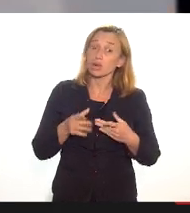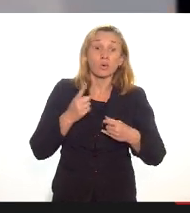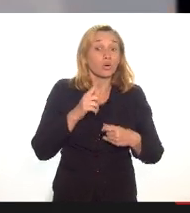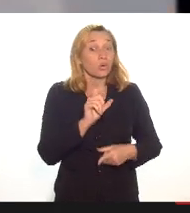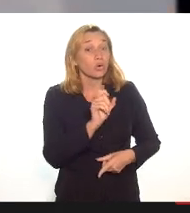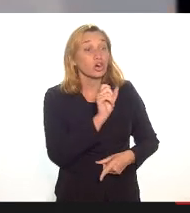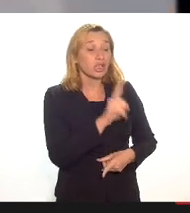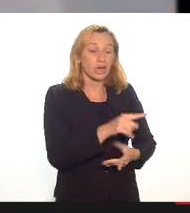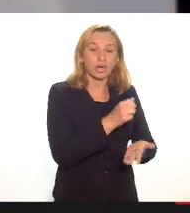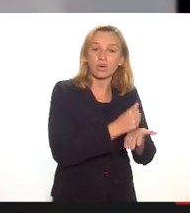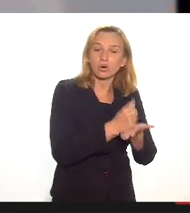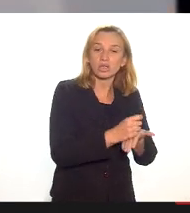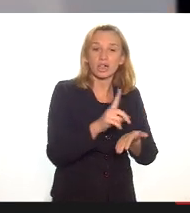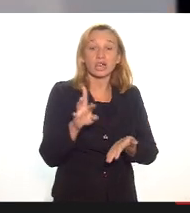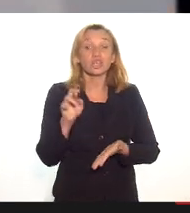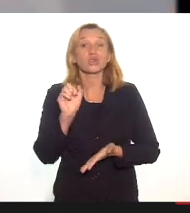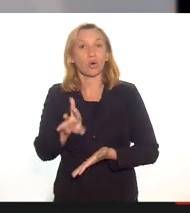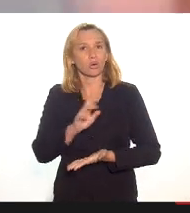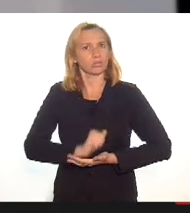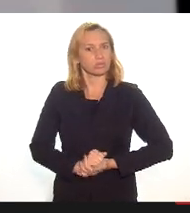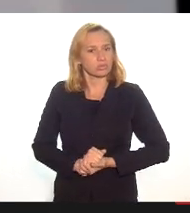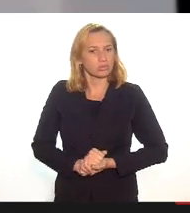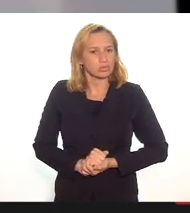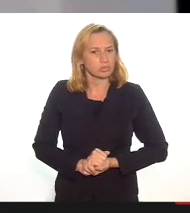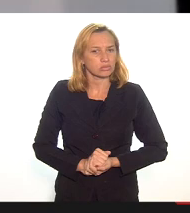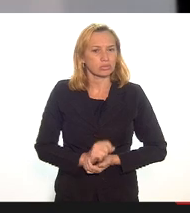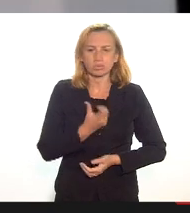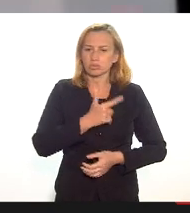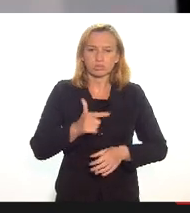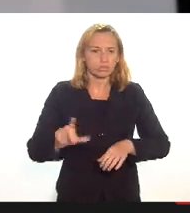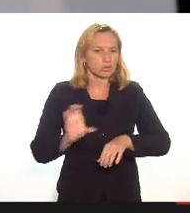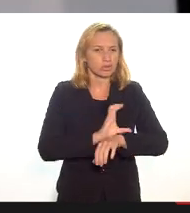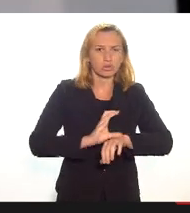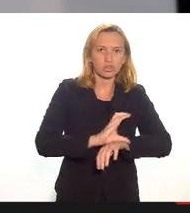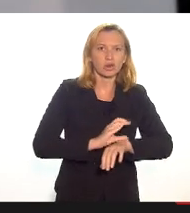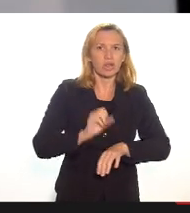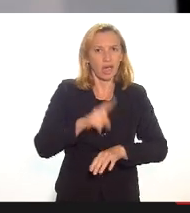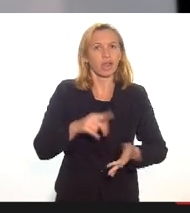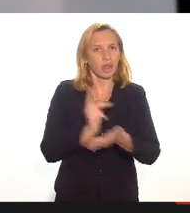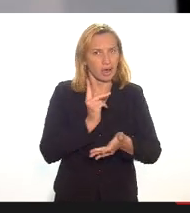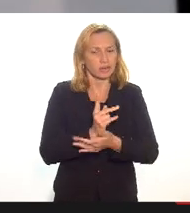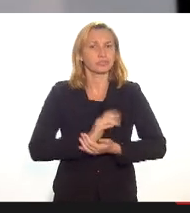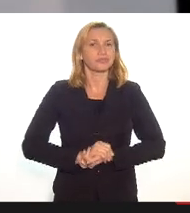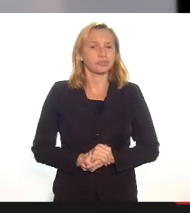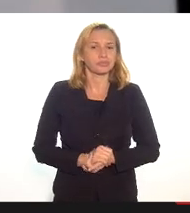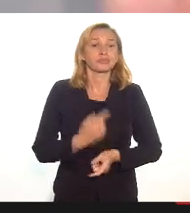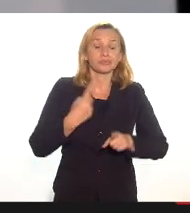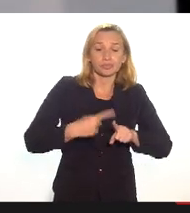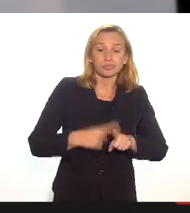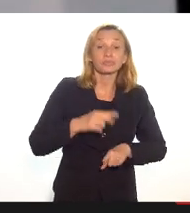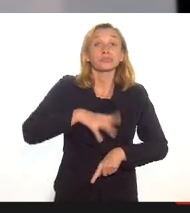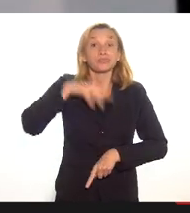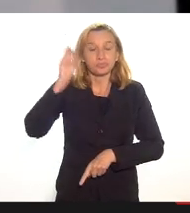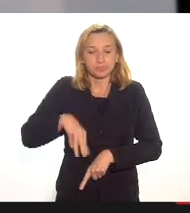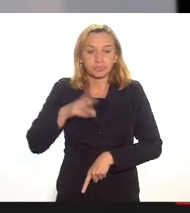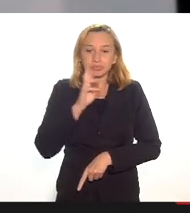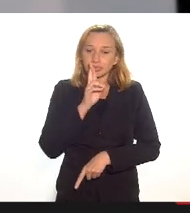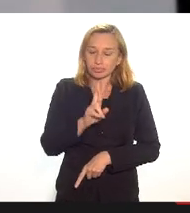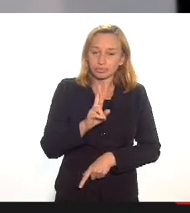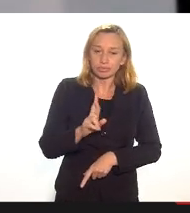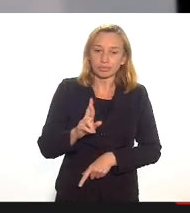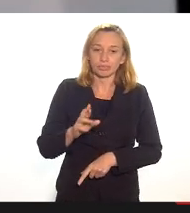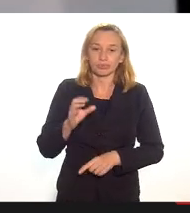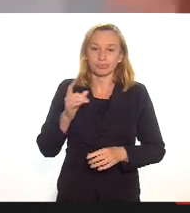este contrato com a Reddor, isso é inconstitucional e é ilegal, porque quem tem que responder pelos hospitais